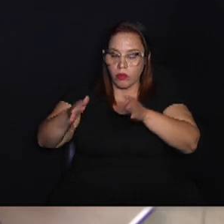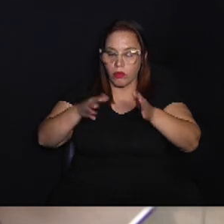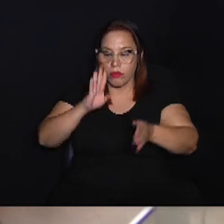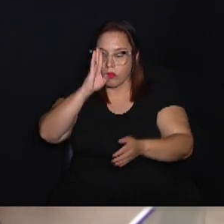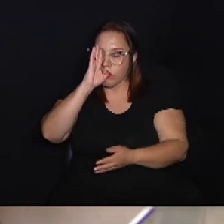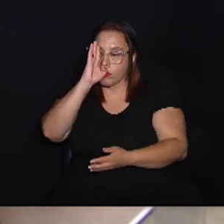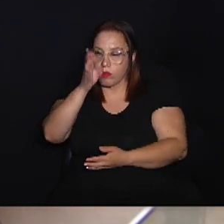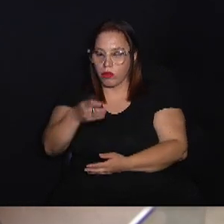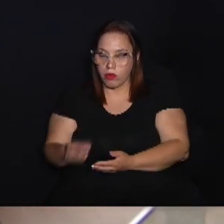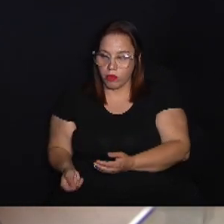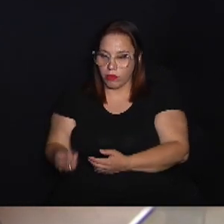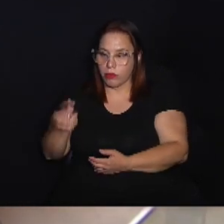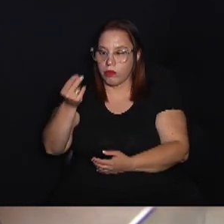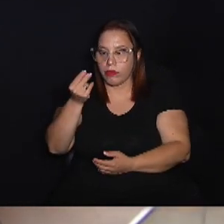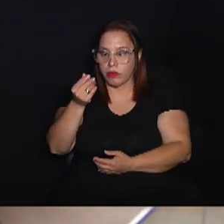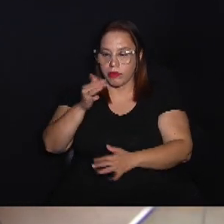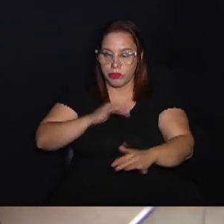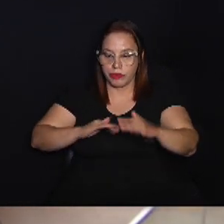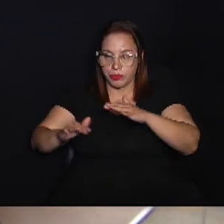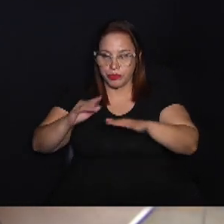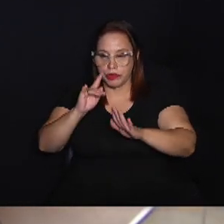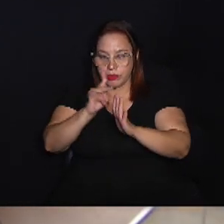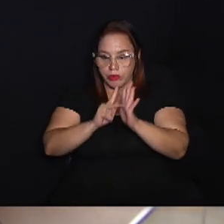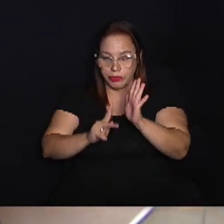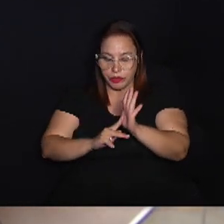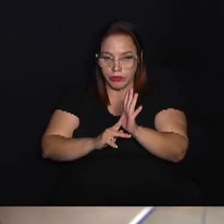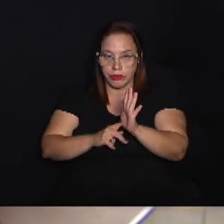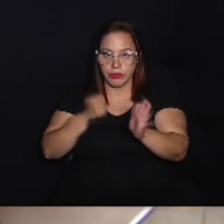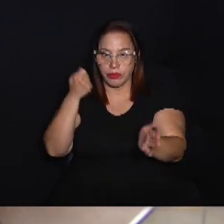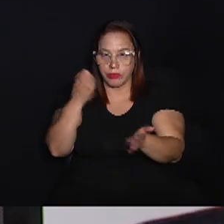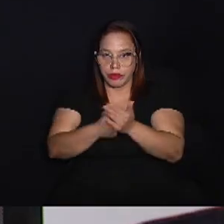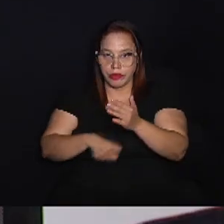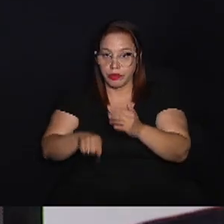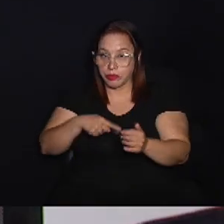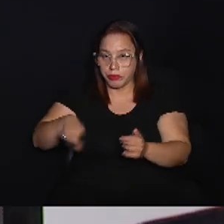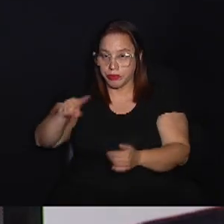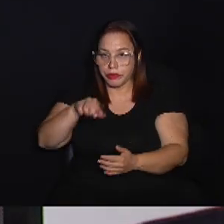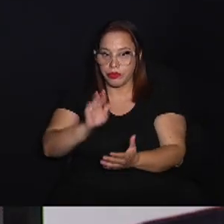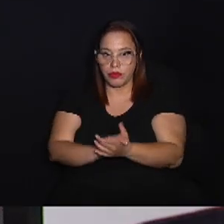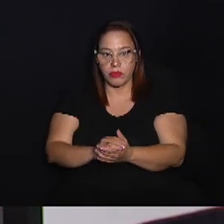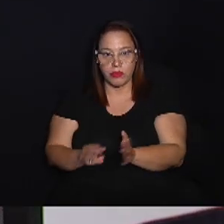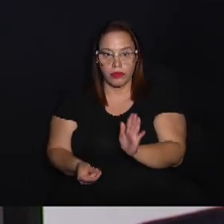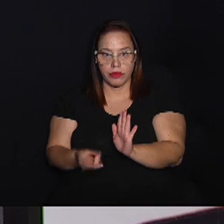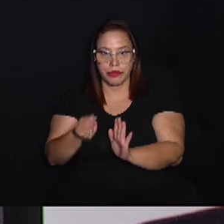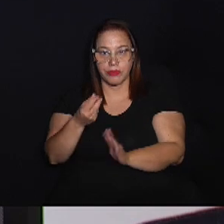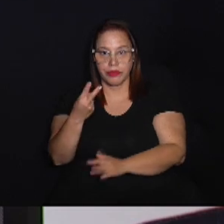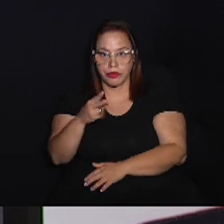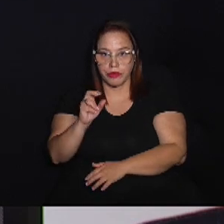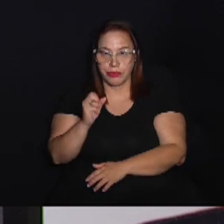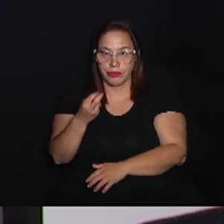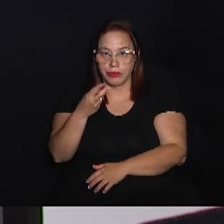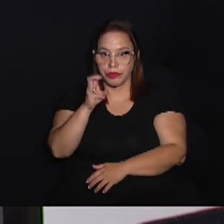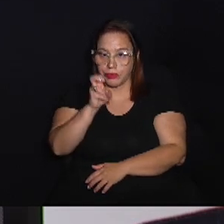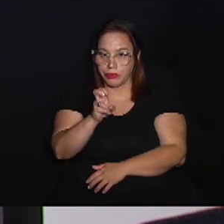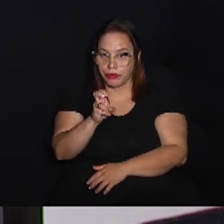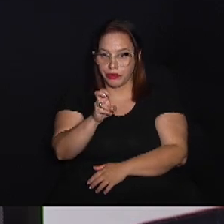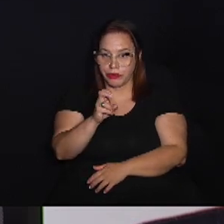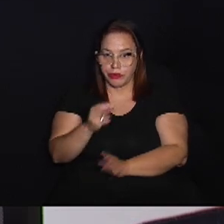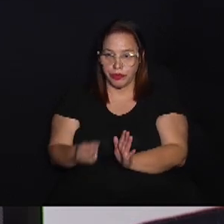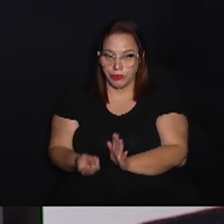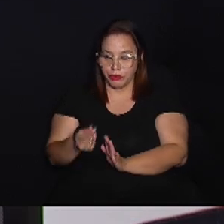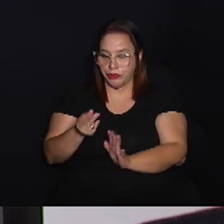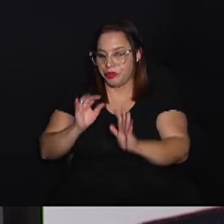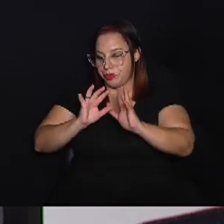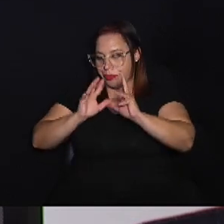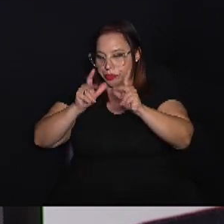direta valores para ações e projetos determinados por eles. Para o orçamento de 2025, o valor